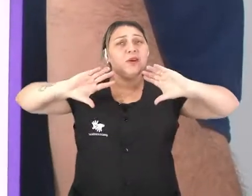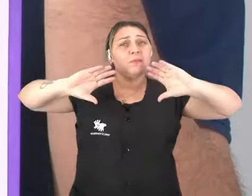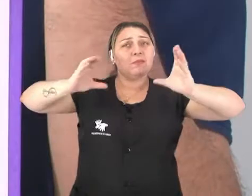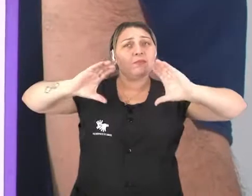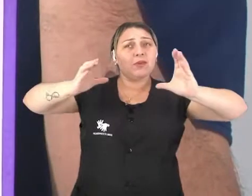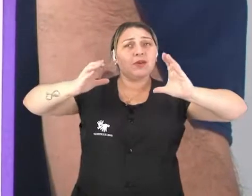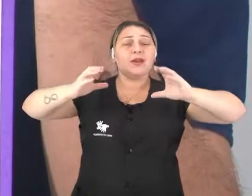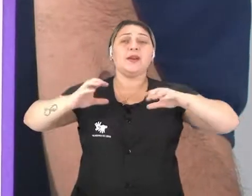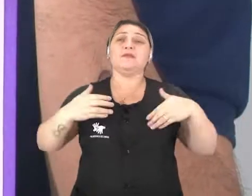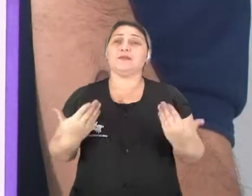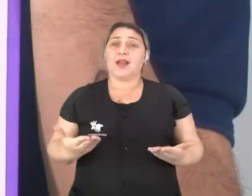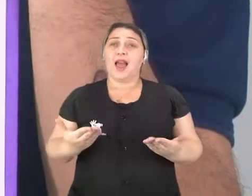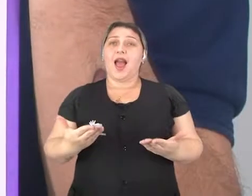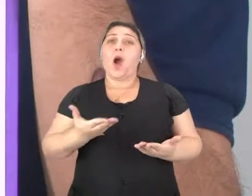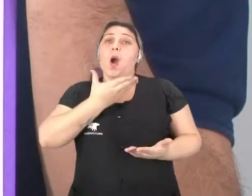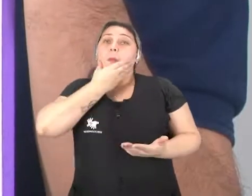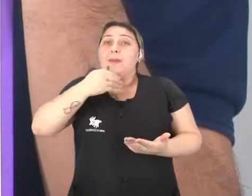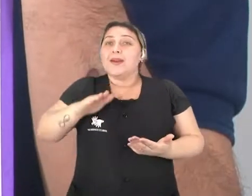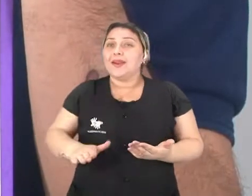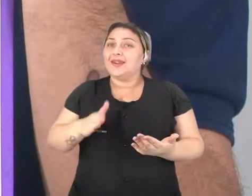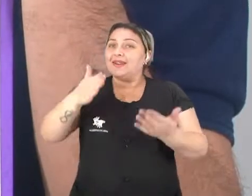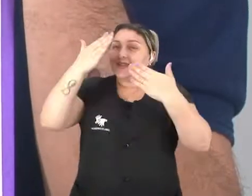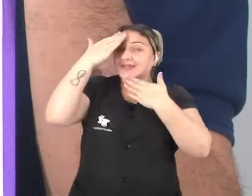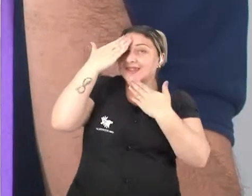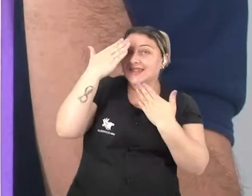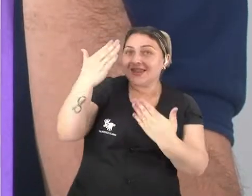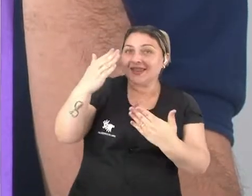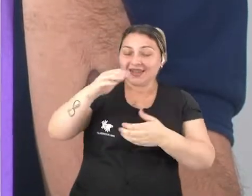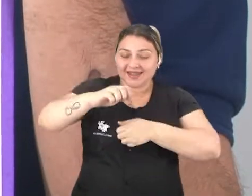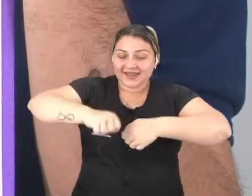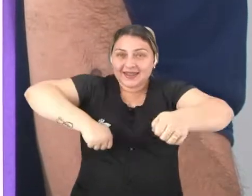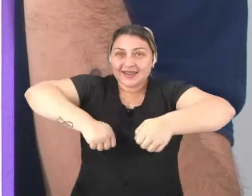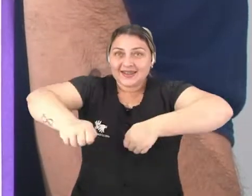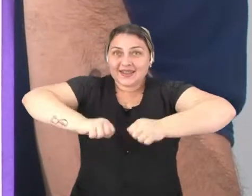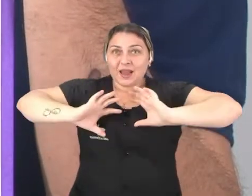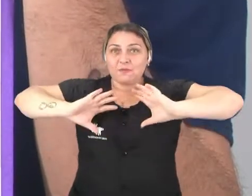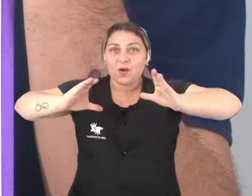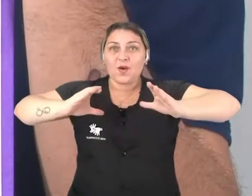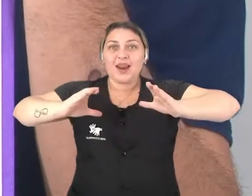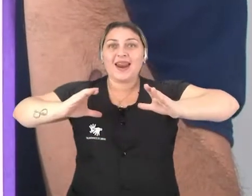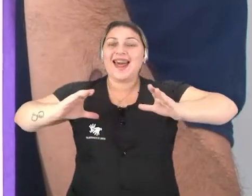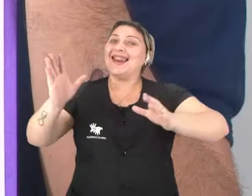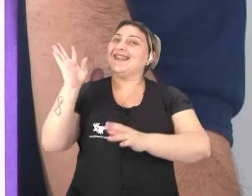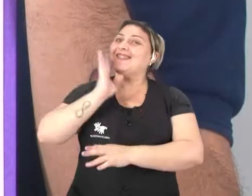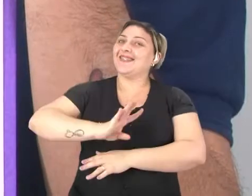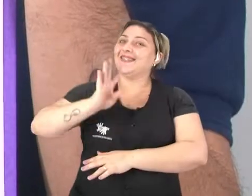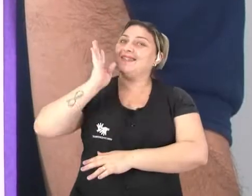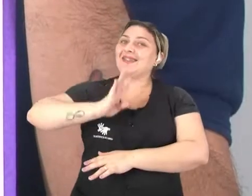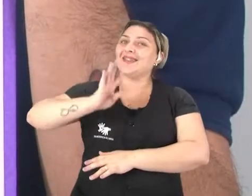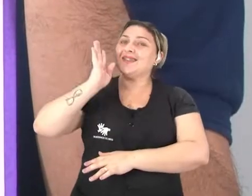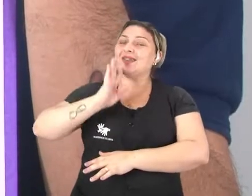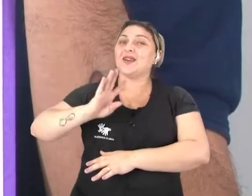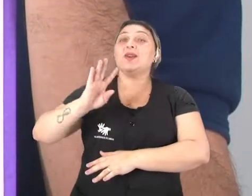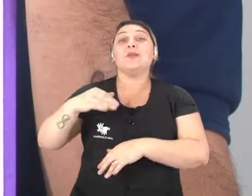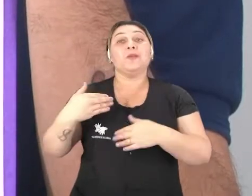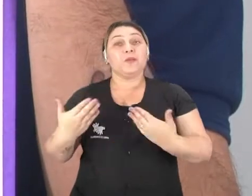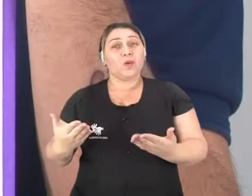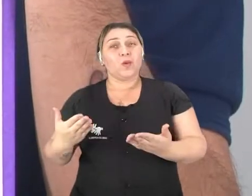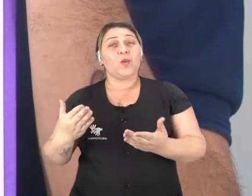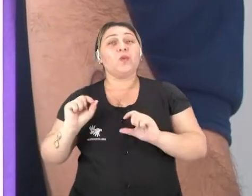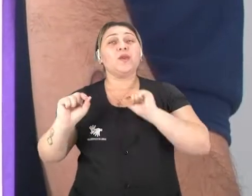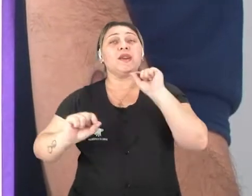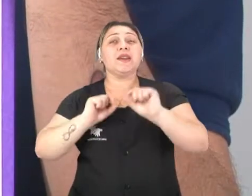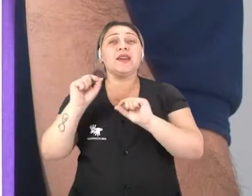bola. O garoto agradeceu, desembrulhou a bola e disse: legal. Ou o que